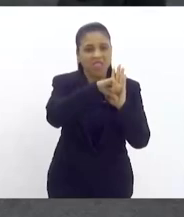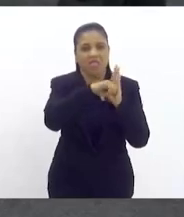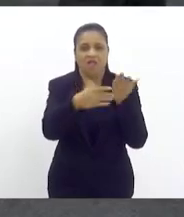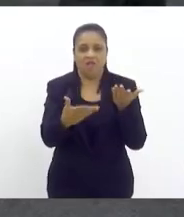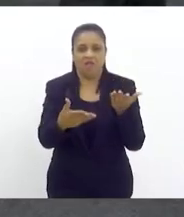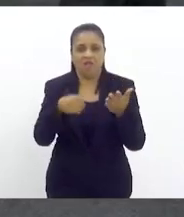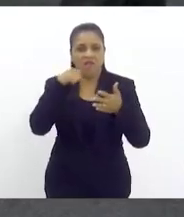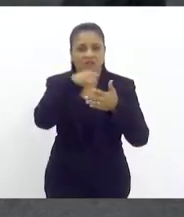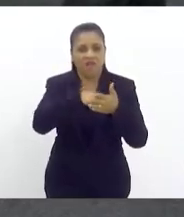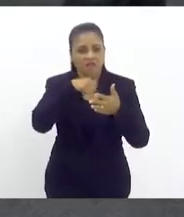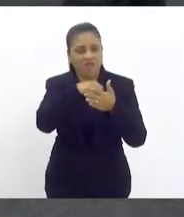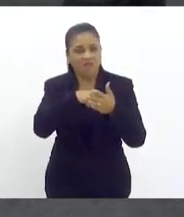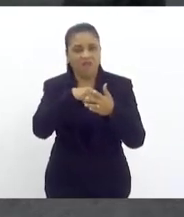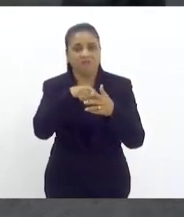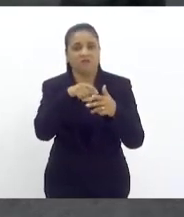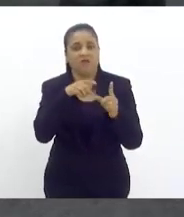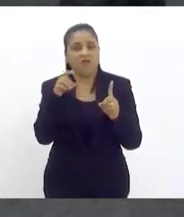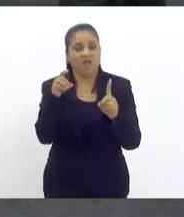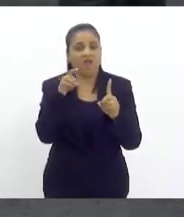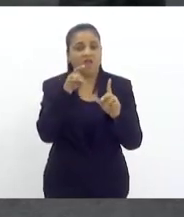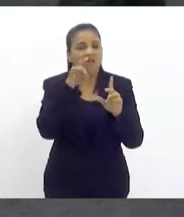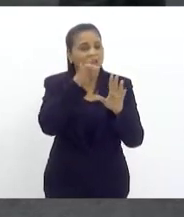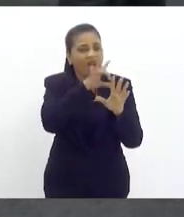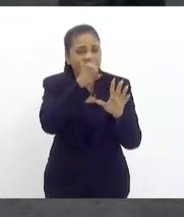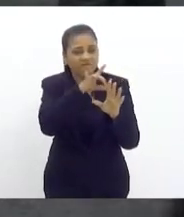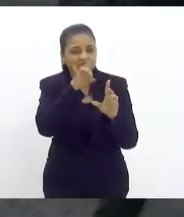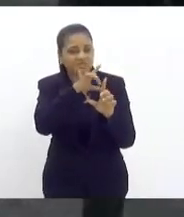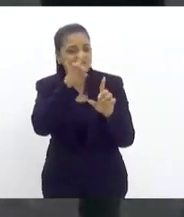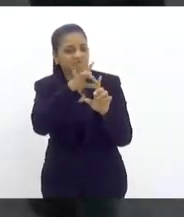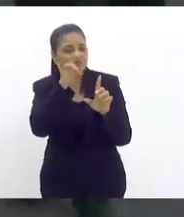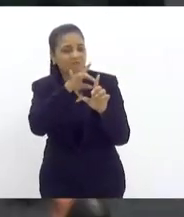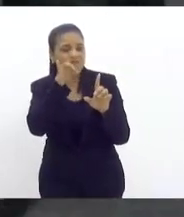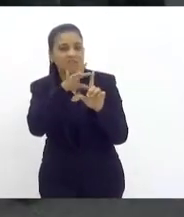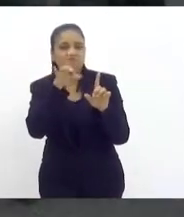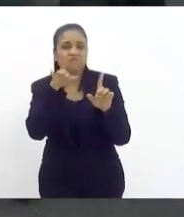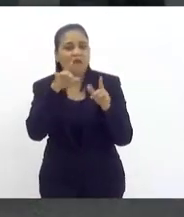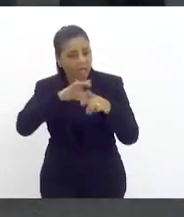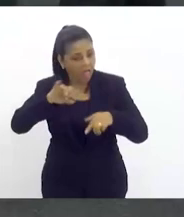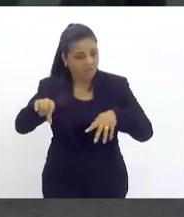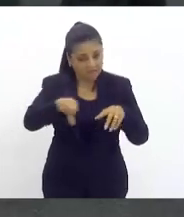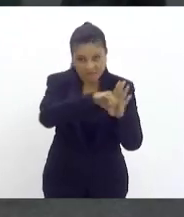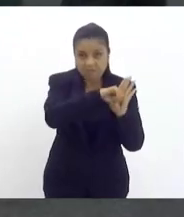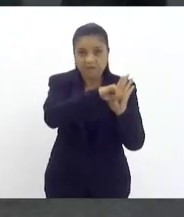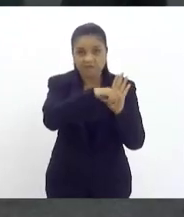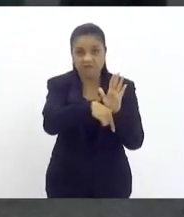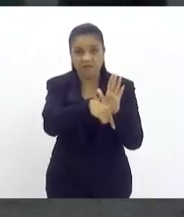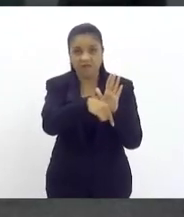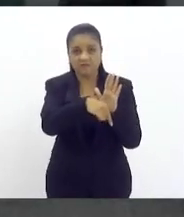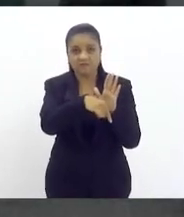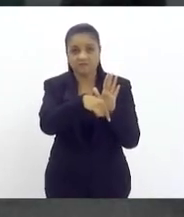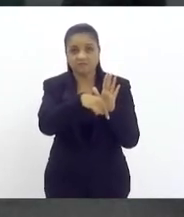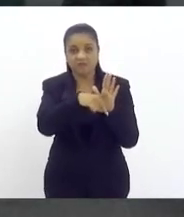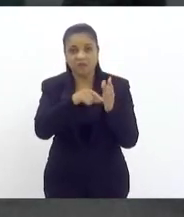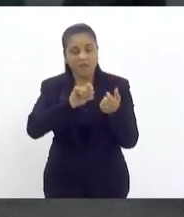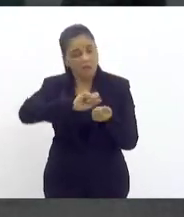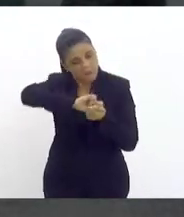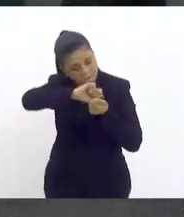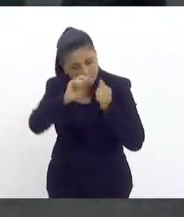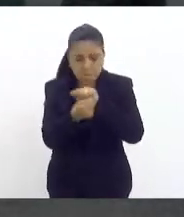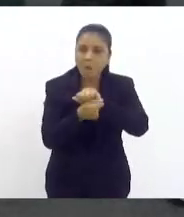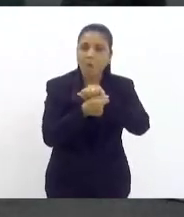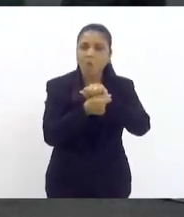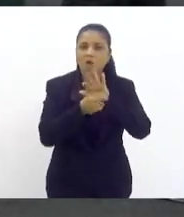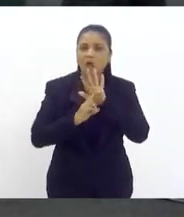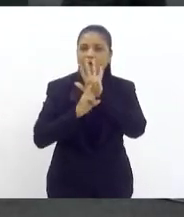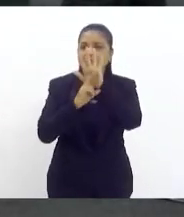muitas vezes, a vítima de racismo é, inclusive, criminalizada. Então, a gente tem uma distorção sobre o que